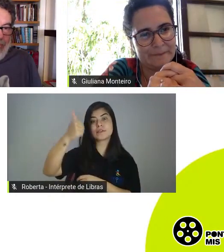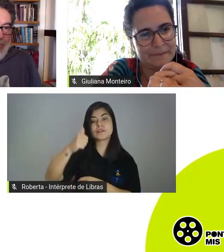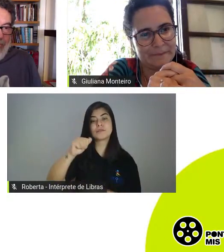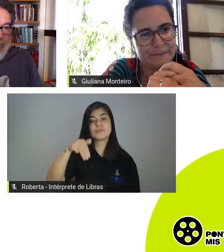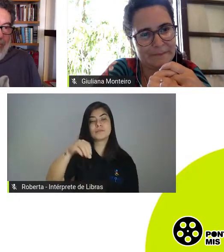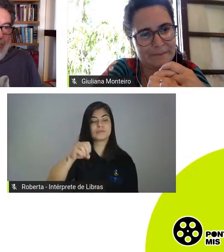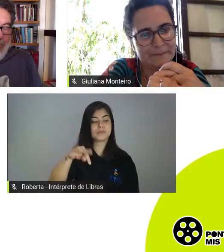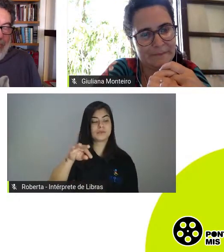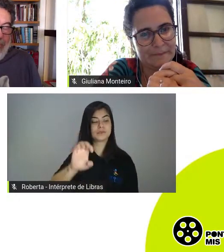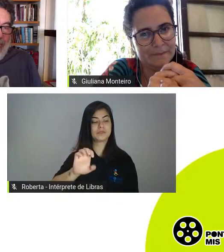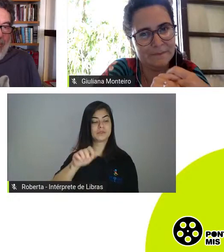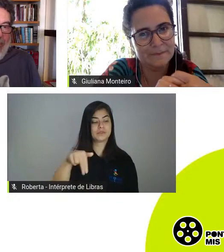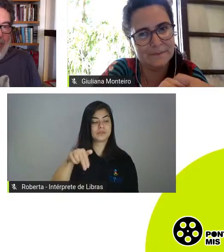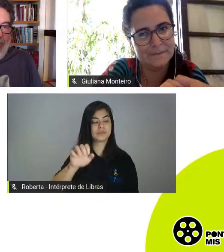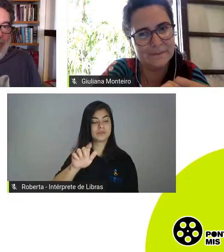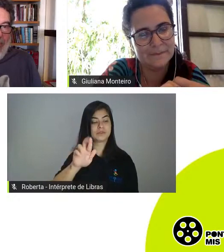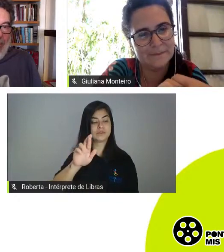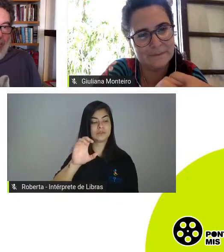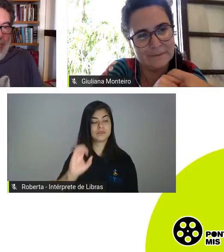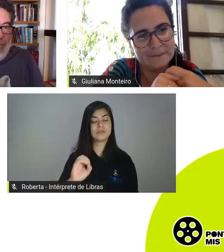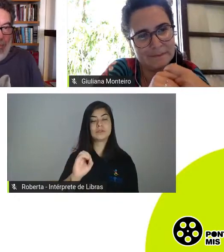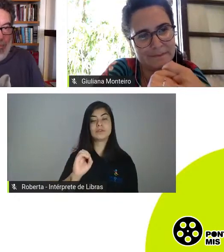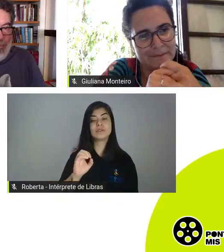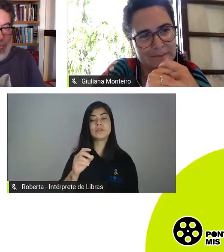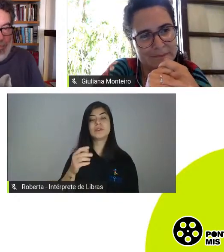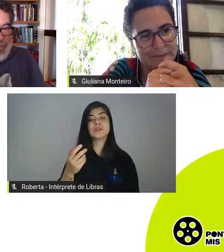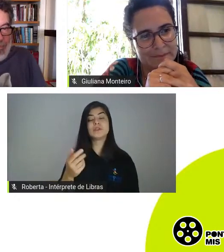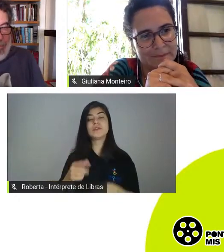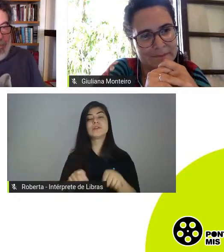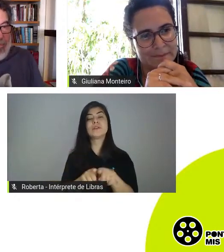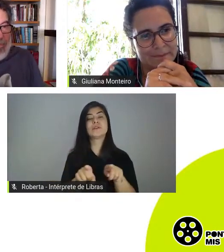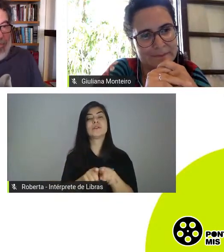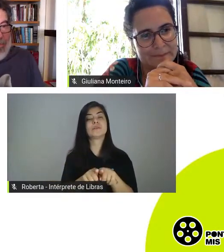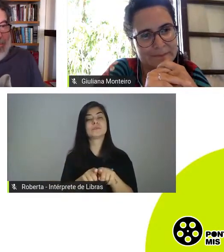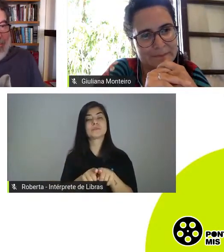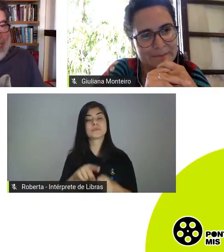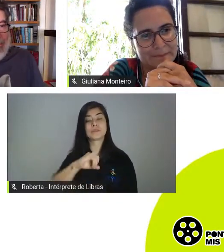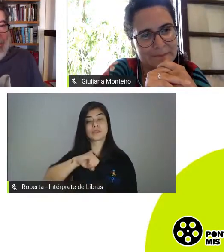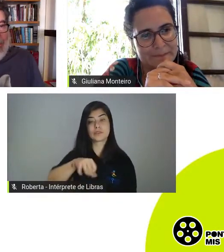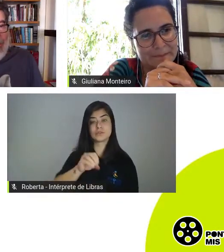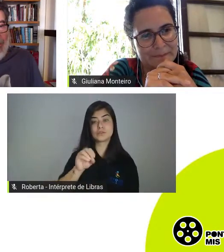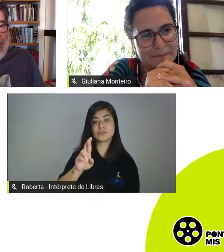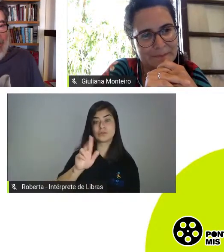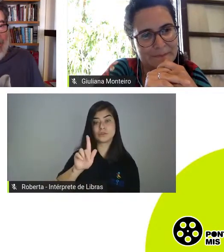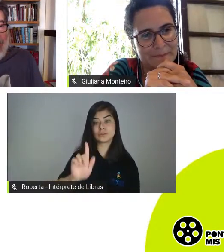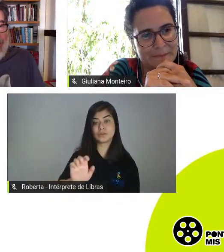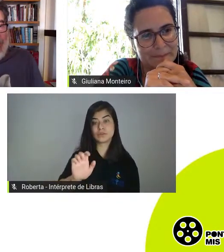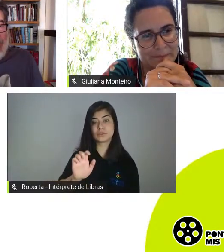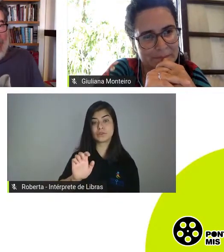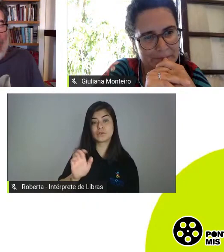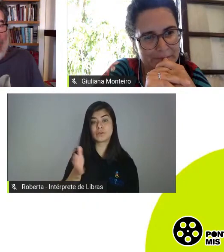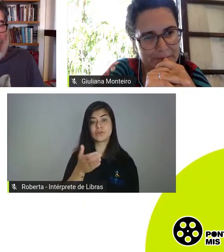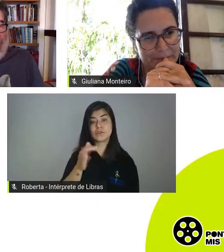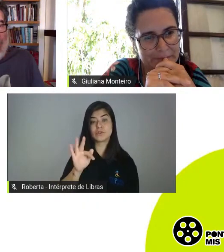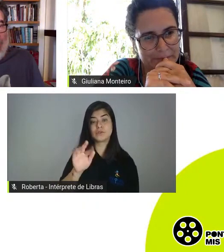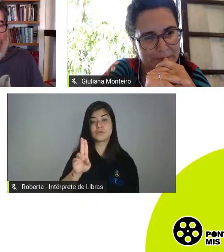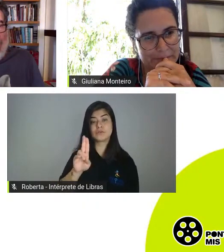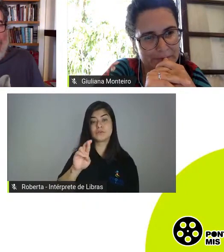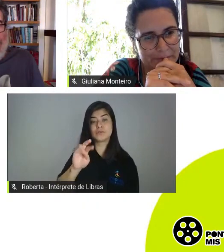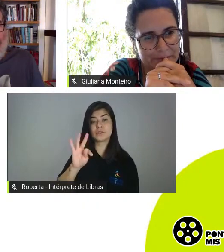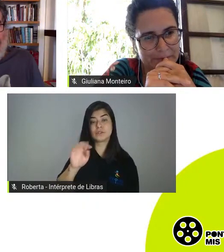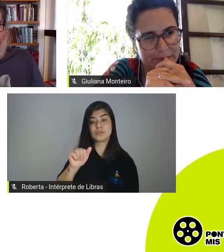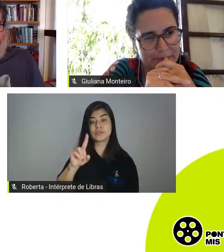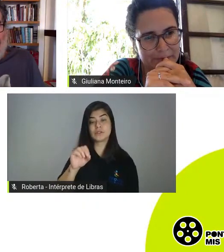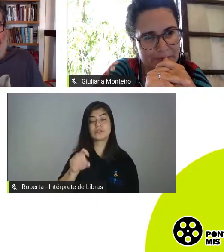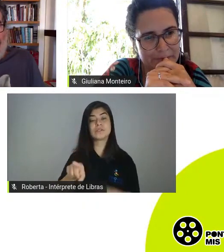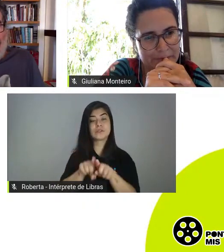melhor série de comédia, em 2015. Então, Jorge Furtado é um dos sócios fundadores também da Casa de Cinema